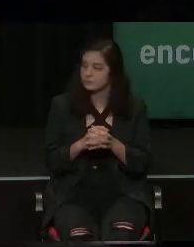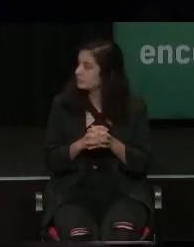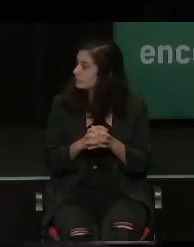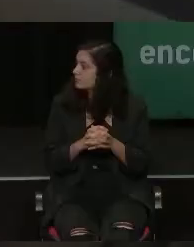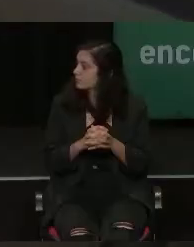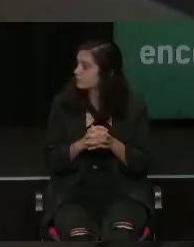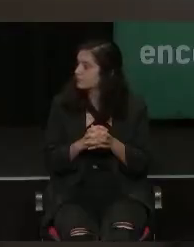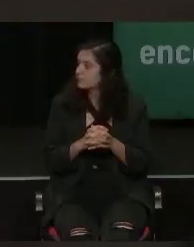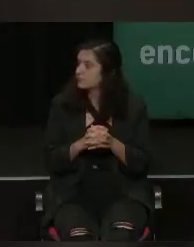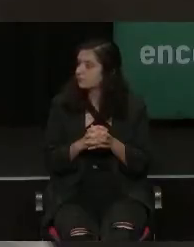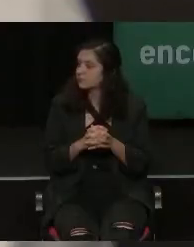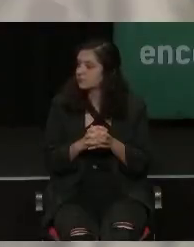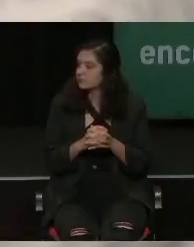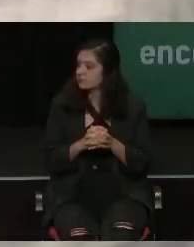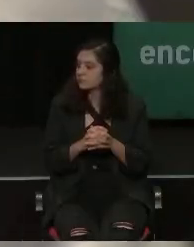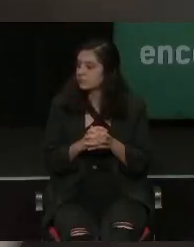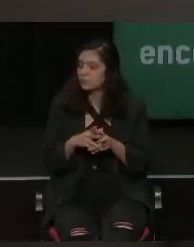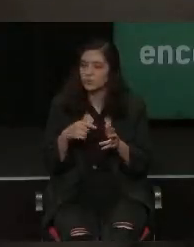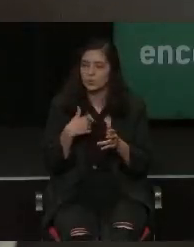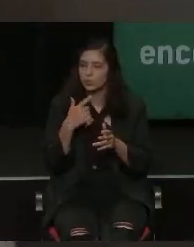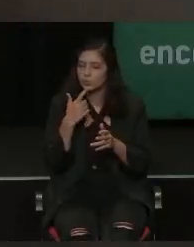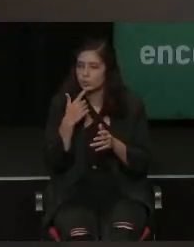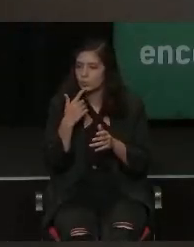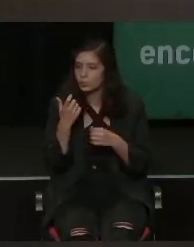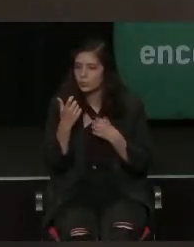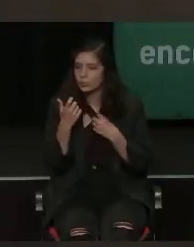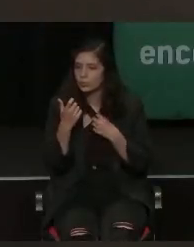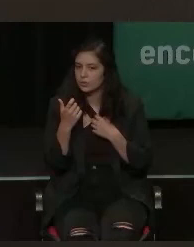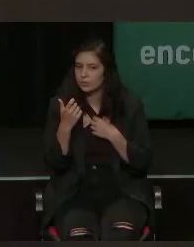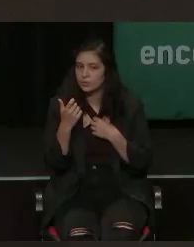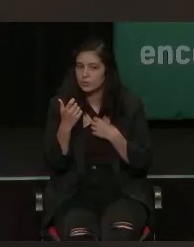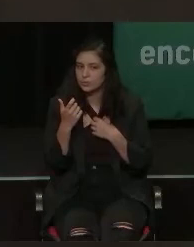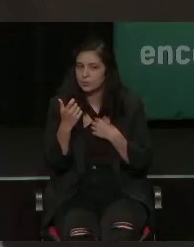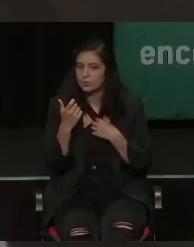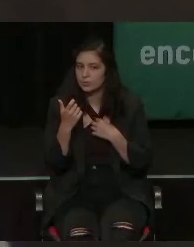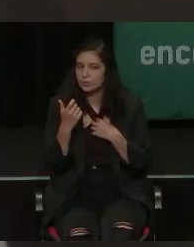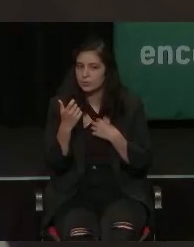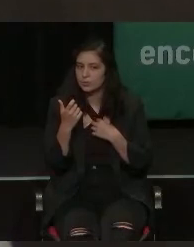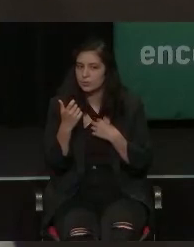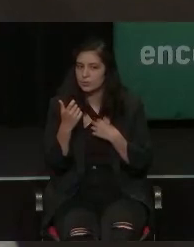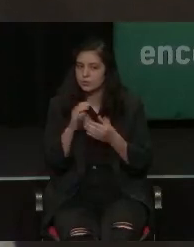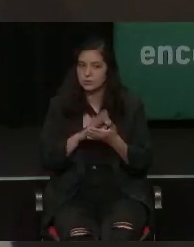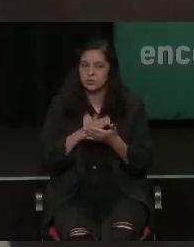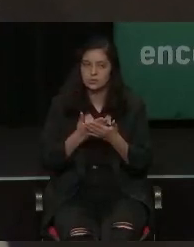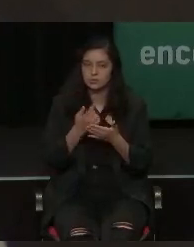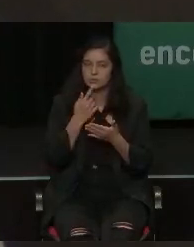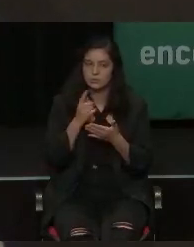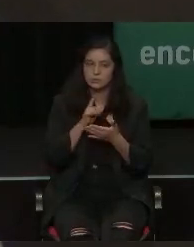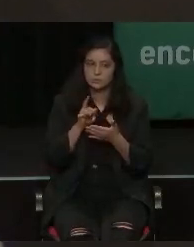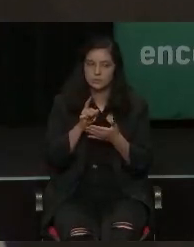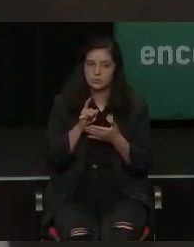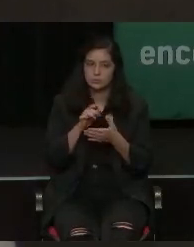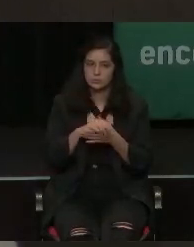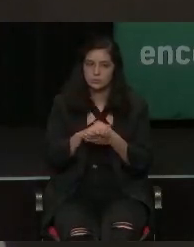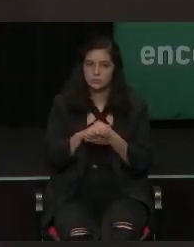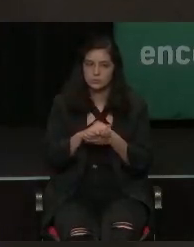É só falar? Pronto, sim. Pronto, a sua pergunta é o que é que isso vai fazer com a mulher grávida? Pronto, é colocar uma série de elétrodos